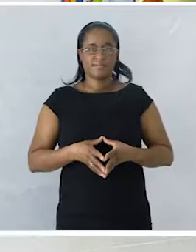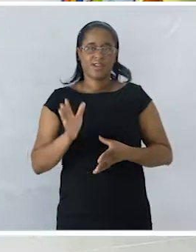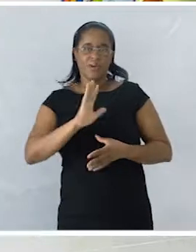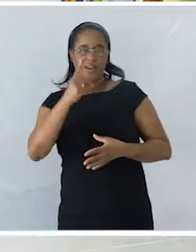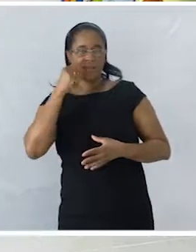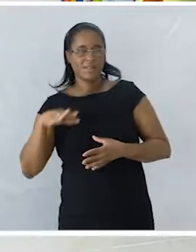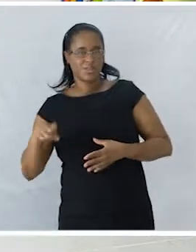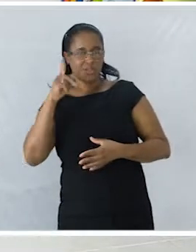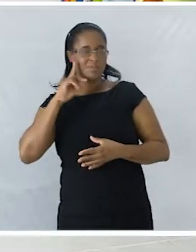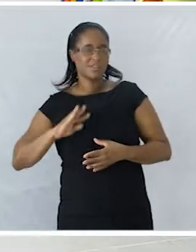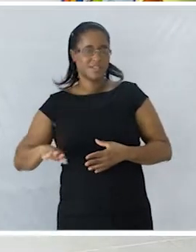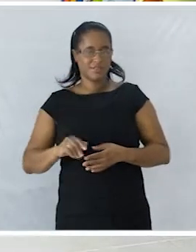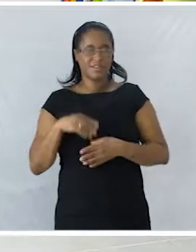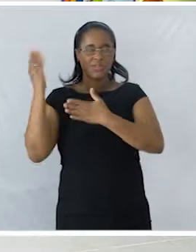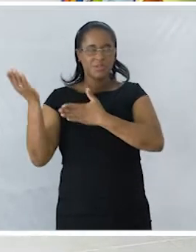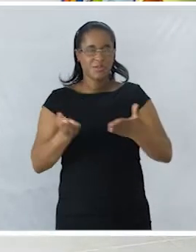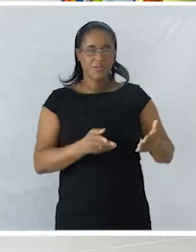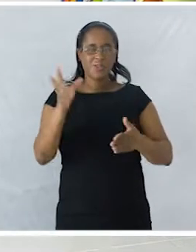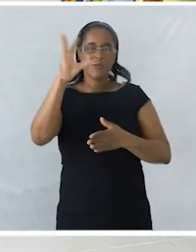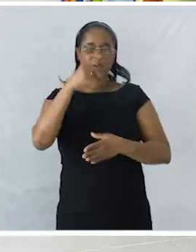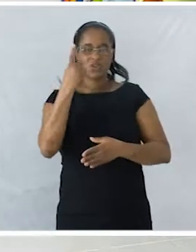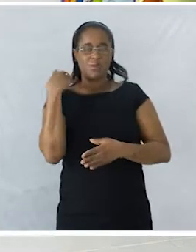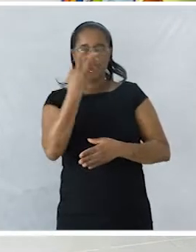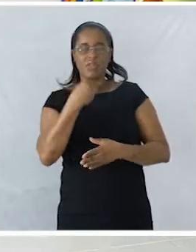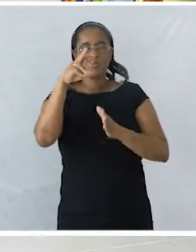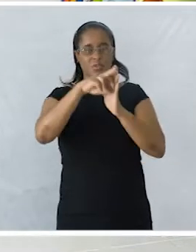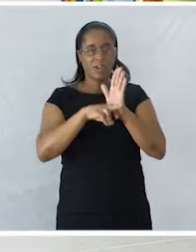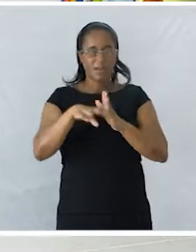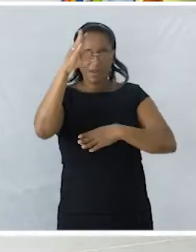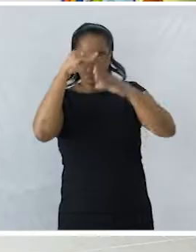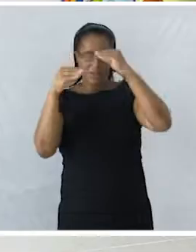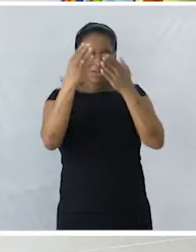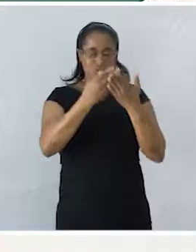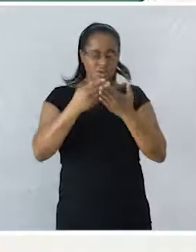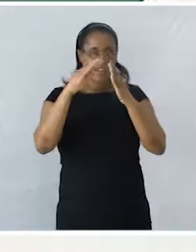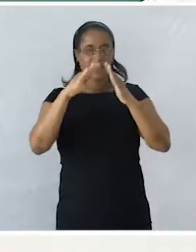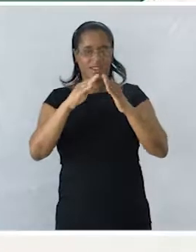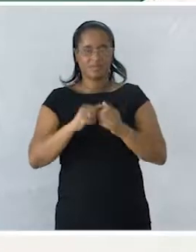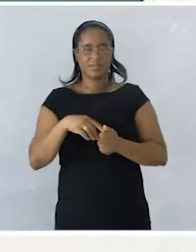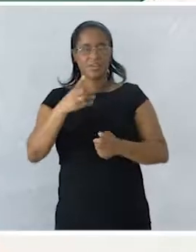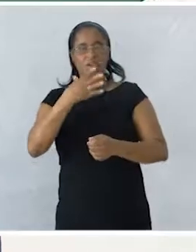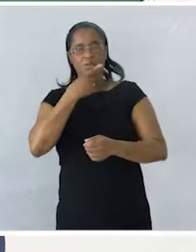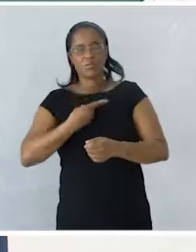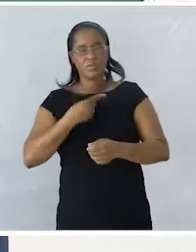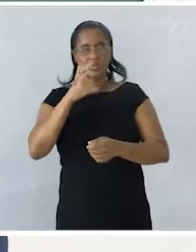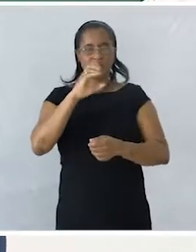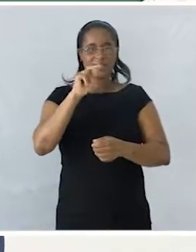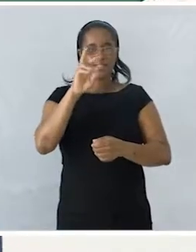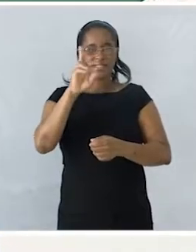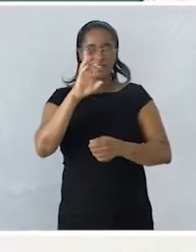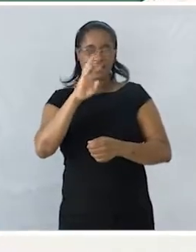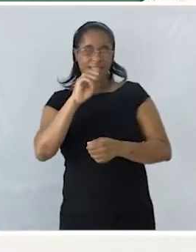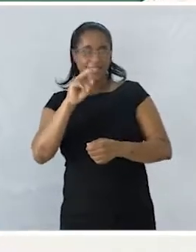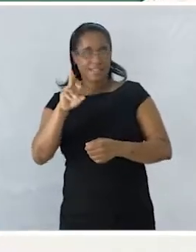Olá meninos e meninas, sejam bem-vindos a mais uma aula do programa Aprender a Estudar em Casa. Sou o professor César Lino, vou estar aqui